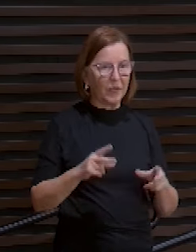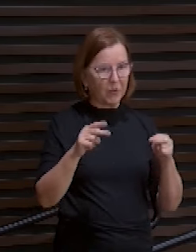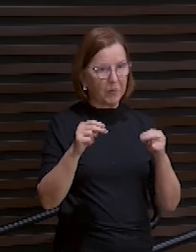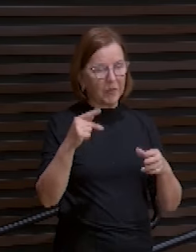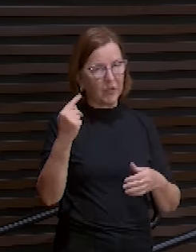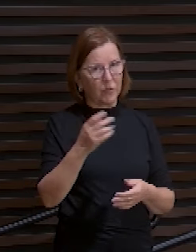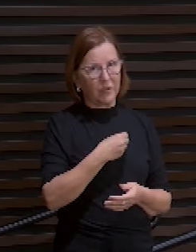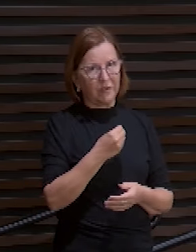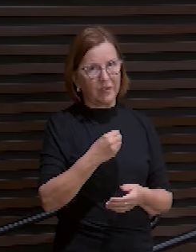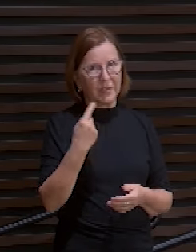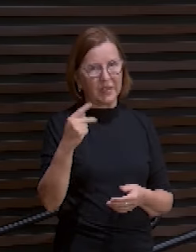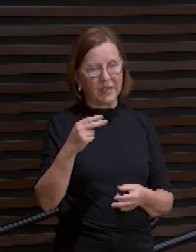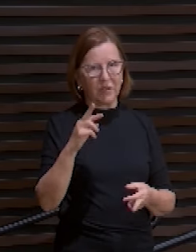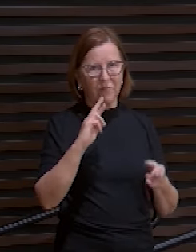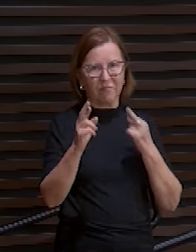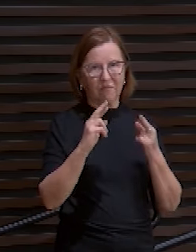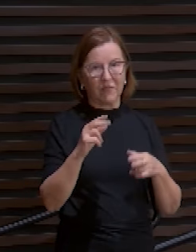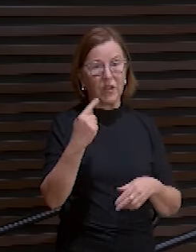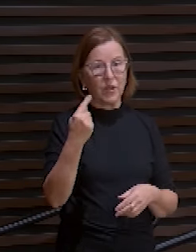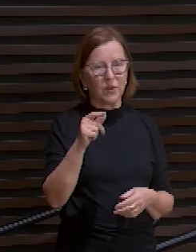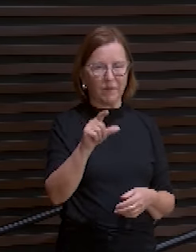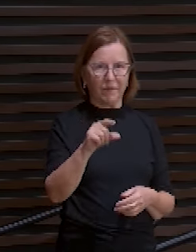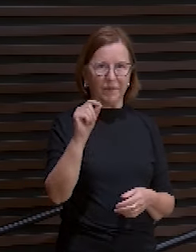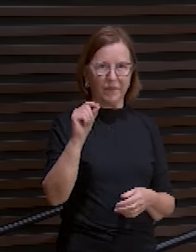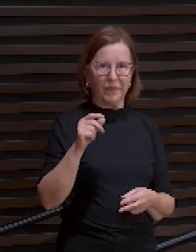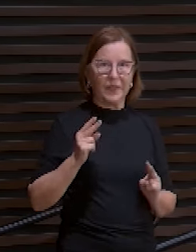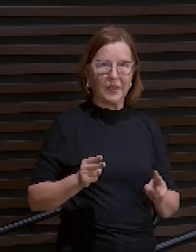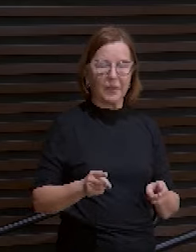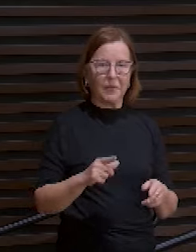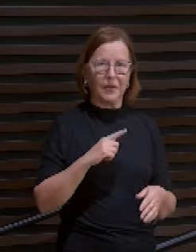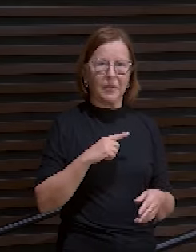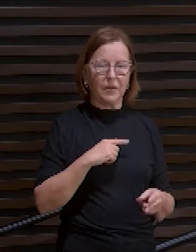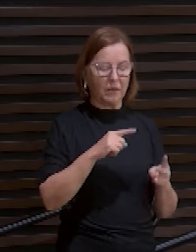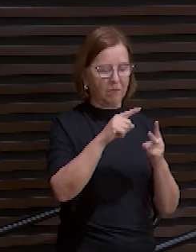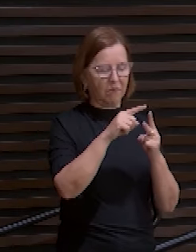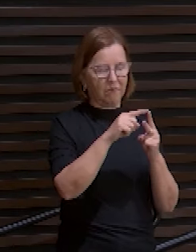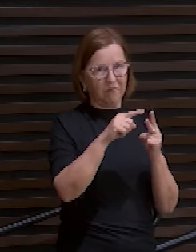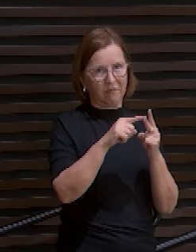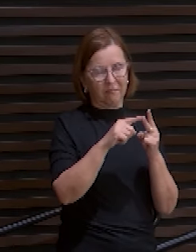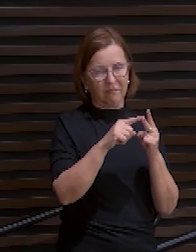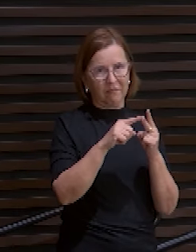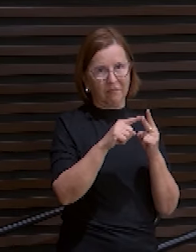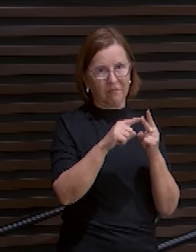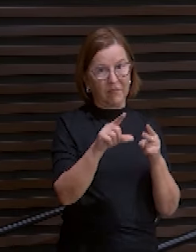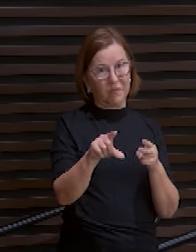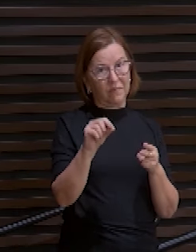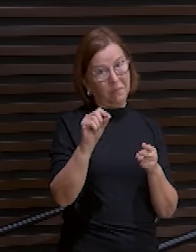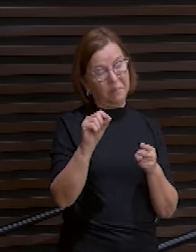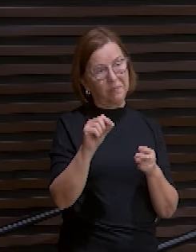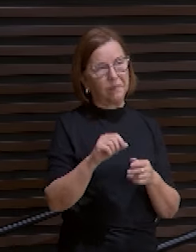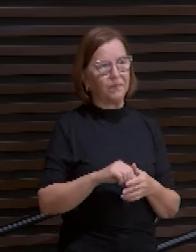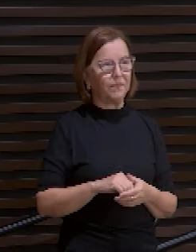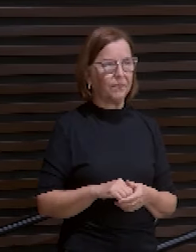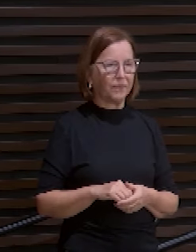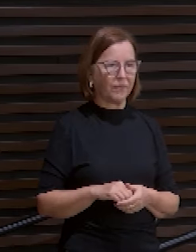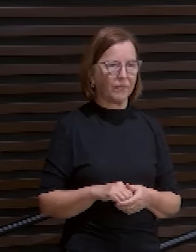relacionamentos nas suas decisões nós sempre temos dois caminhos a